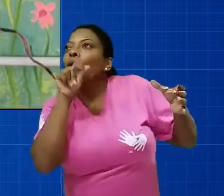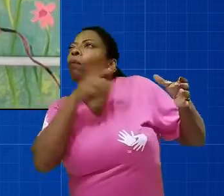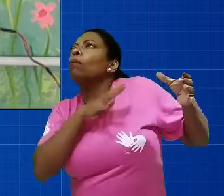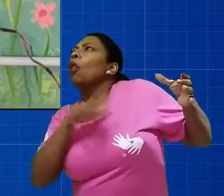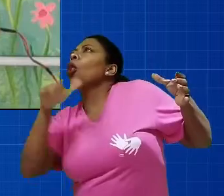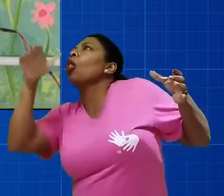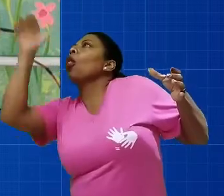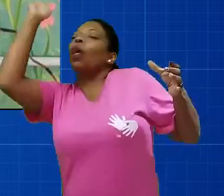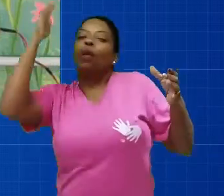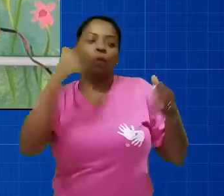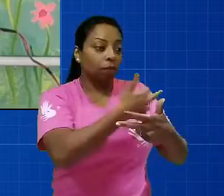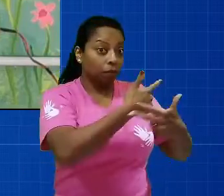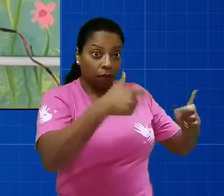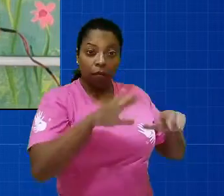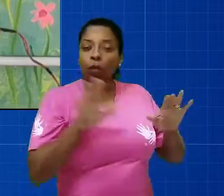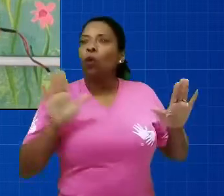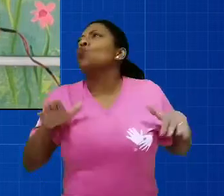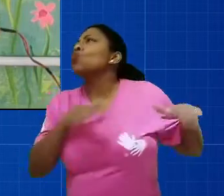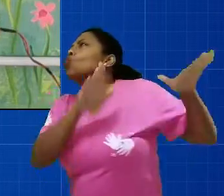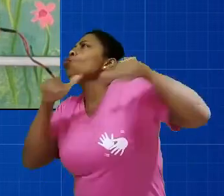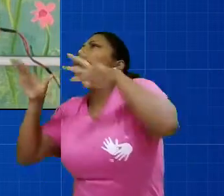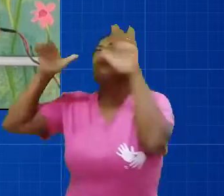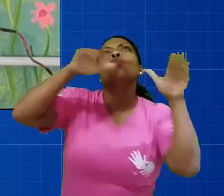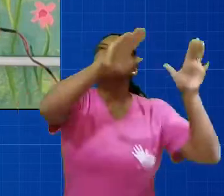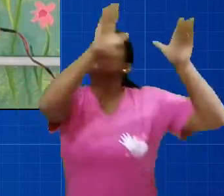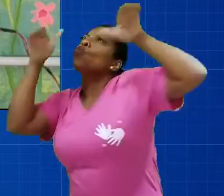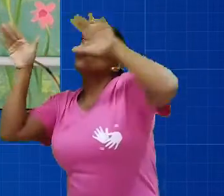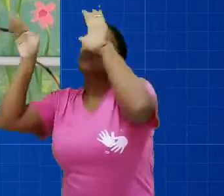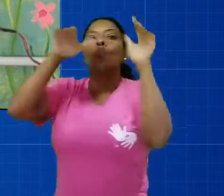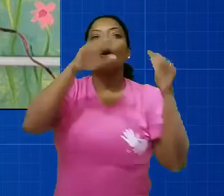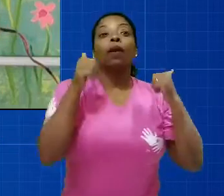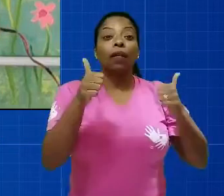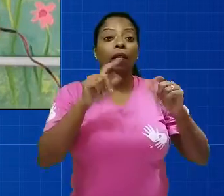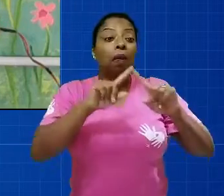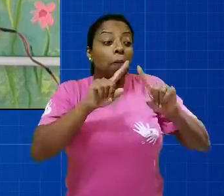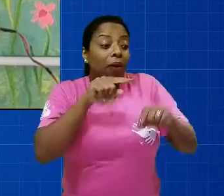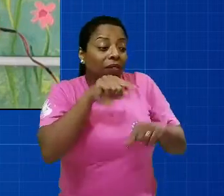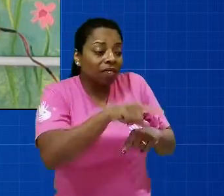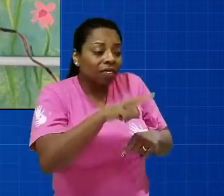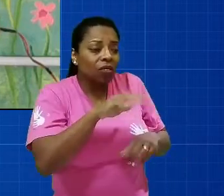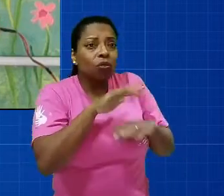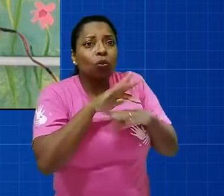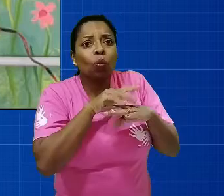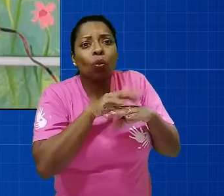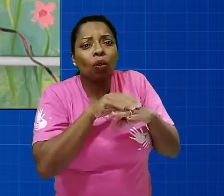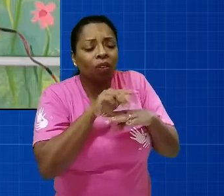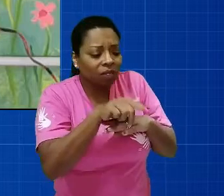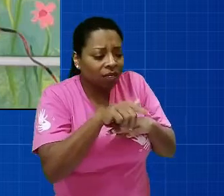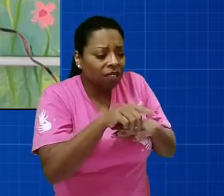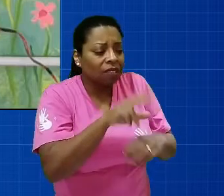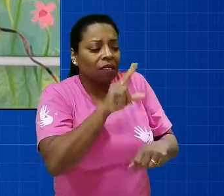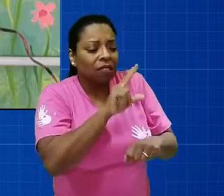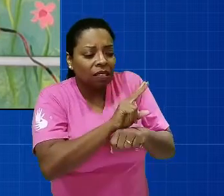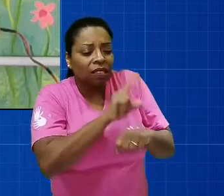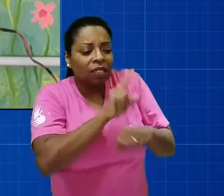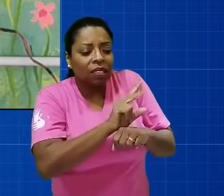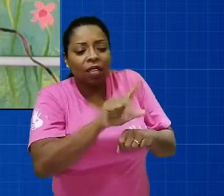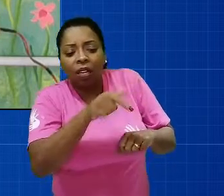não conseguiram voar. Então a irmã começou a cuidar de cada um. Todos voaram. Só